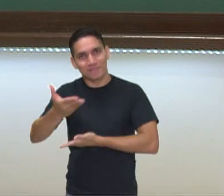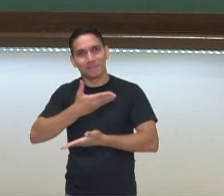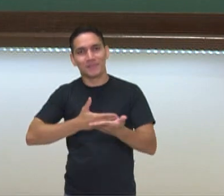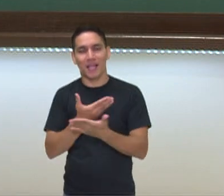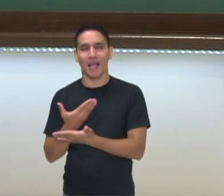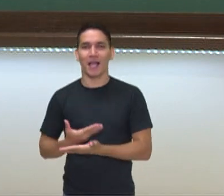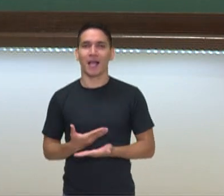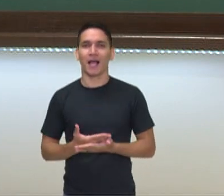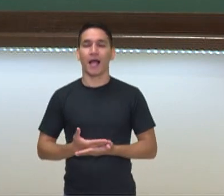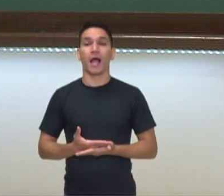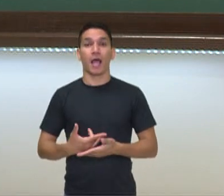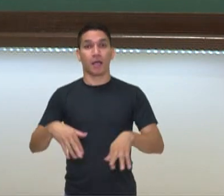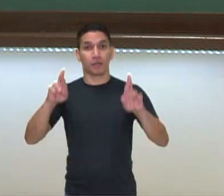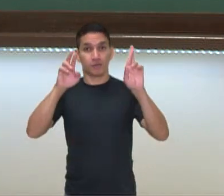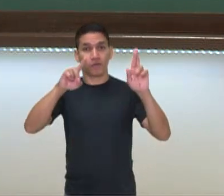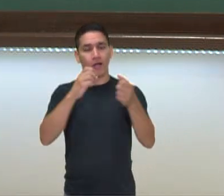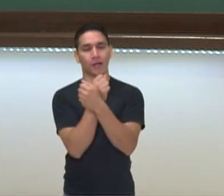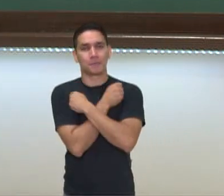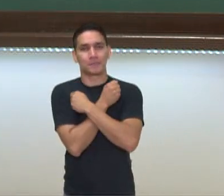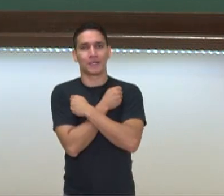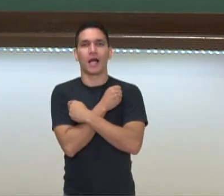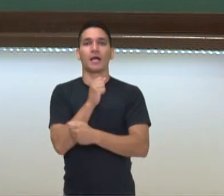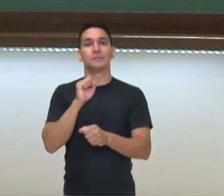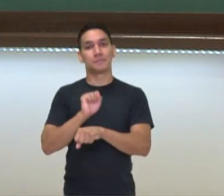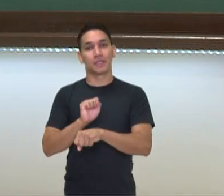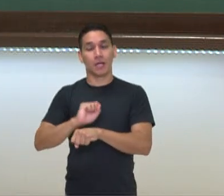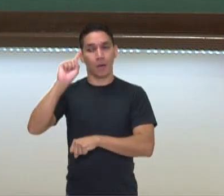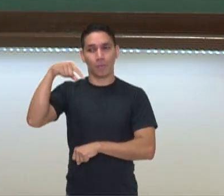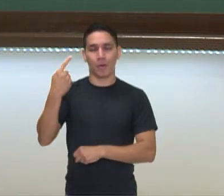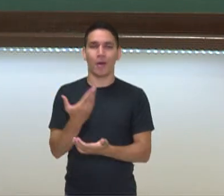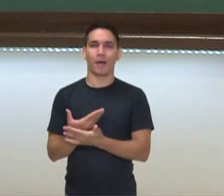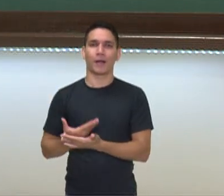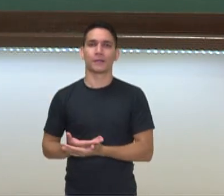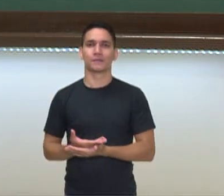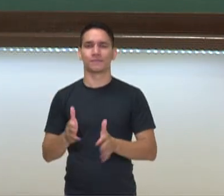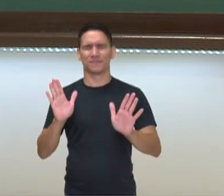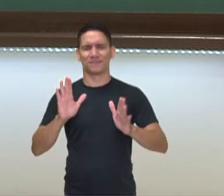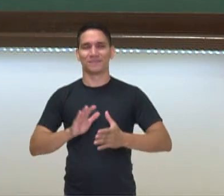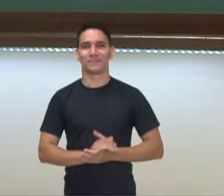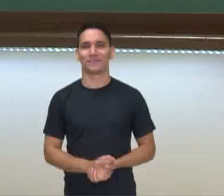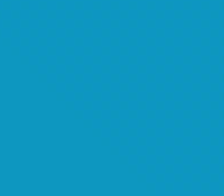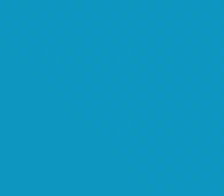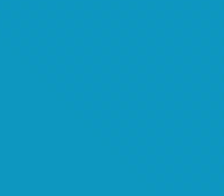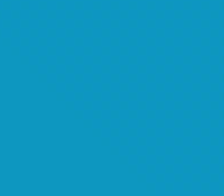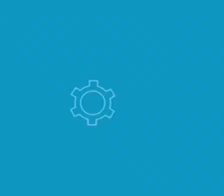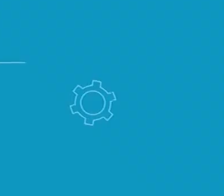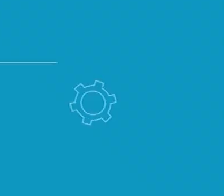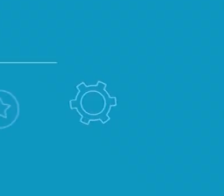aula, desejando a você um forte abraço e aguardando você aqui na nossa próxima aula. Até breve!